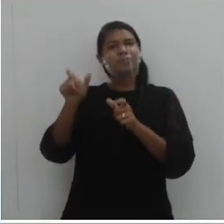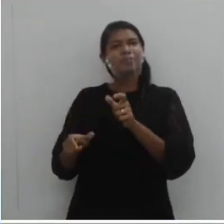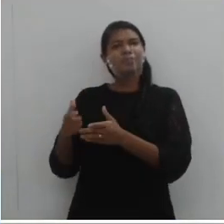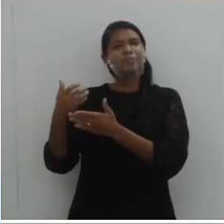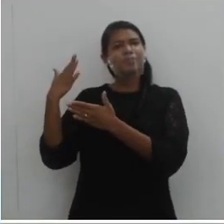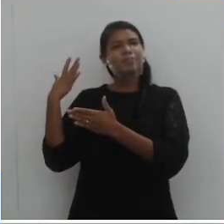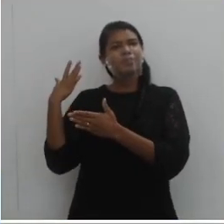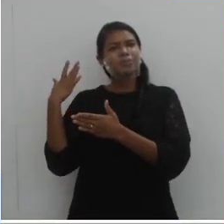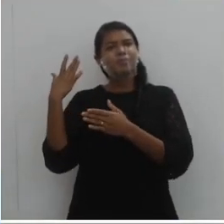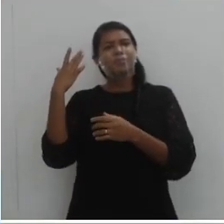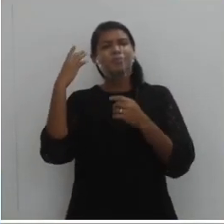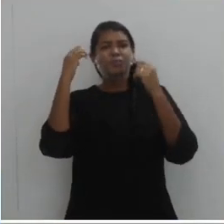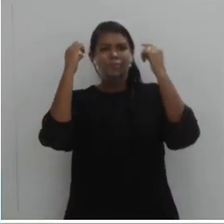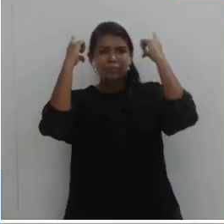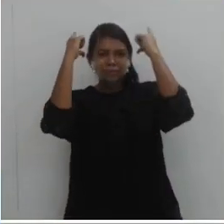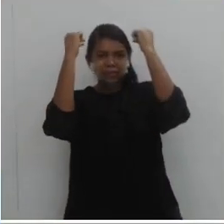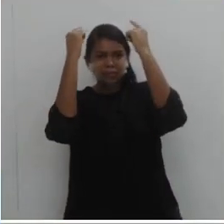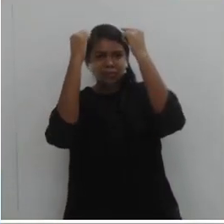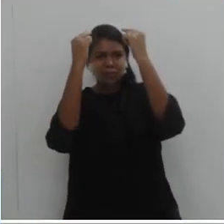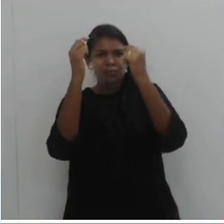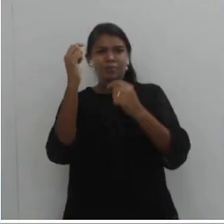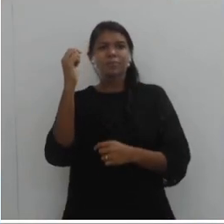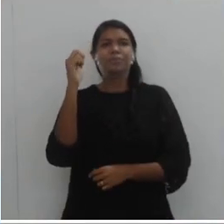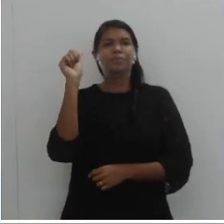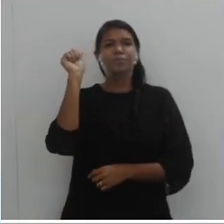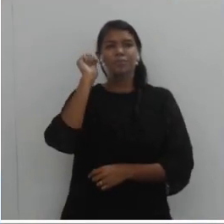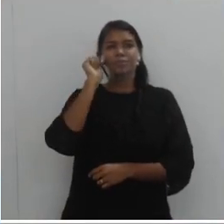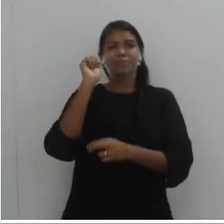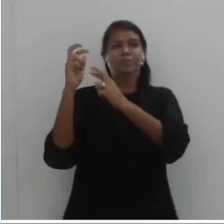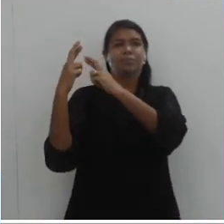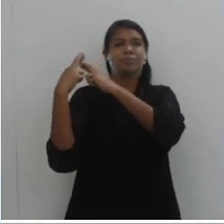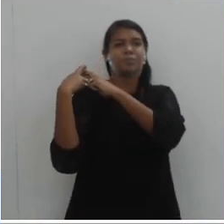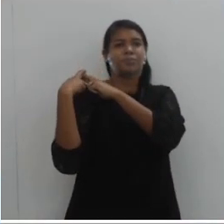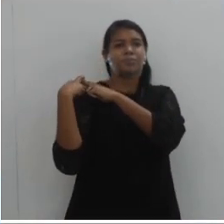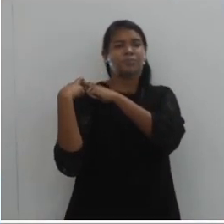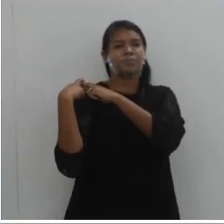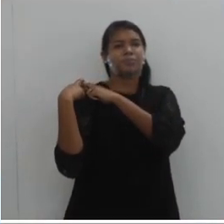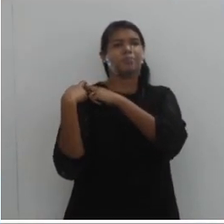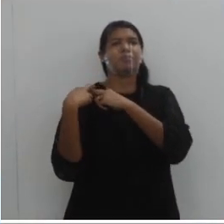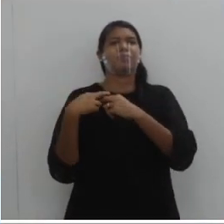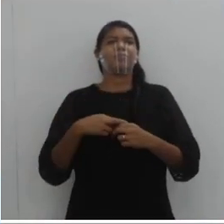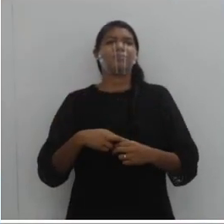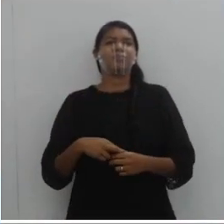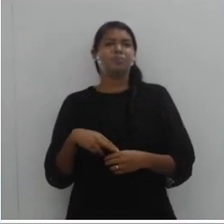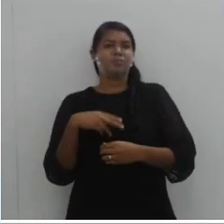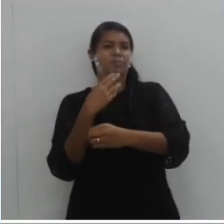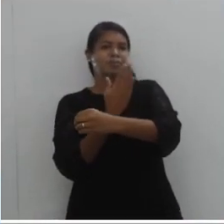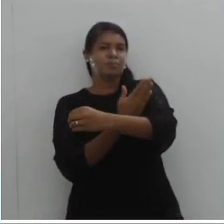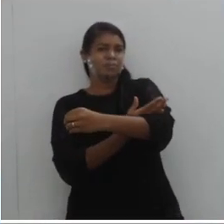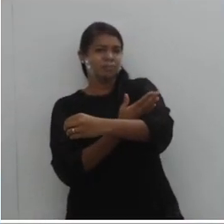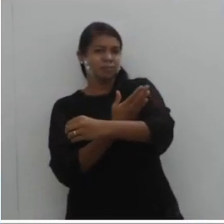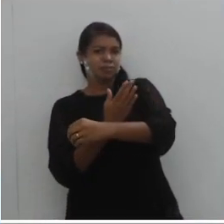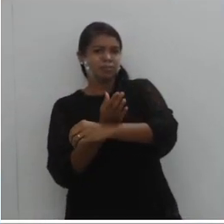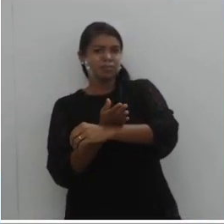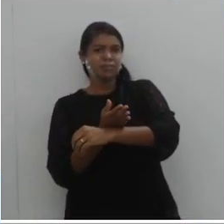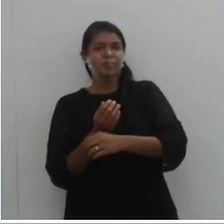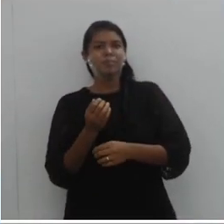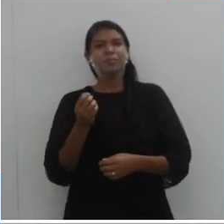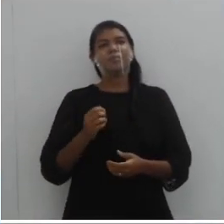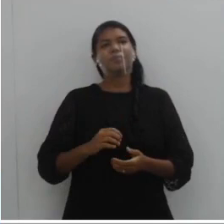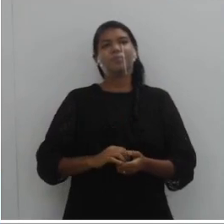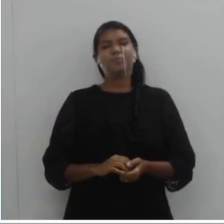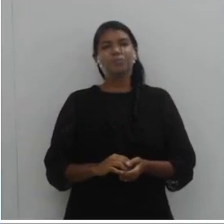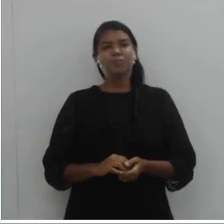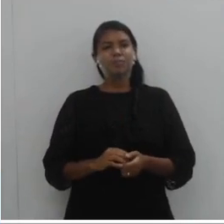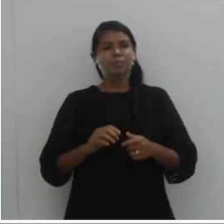na Grécia, em Roma e na Idade Média. E aí você comigo lendo aí, ó,